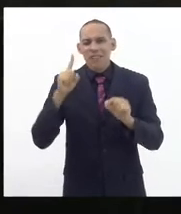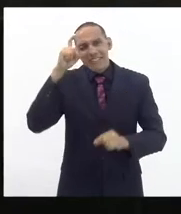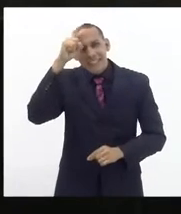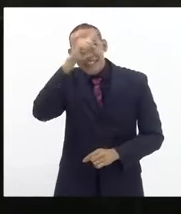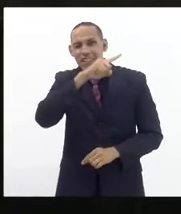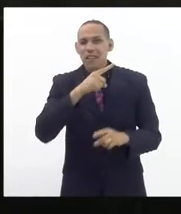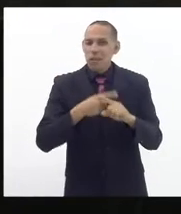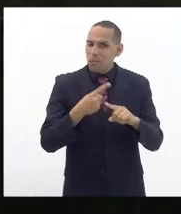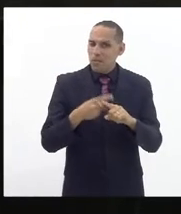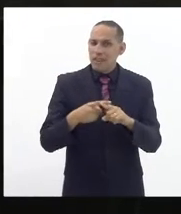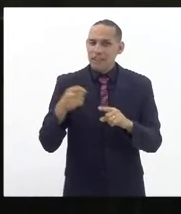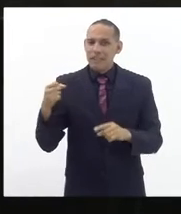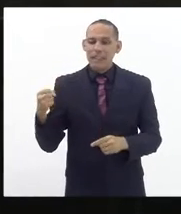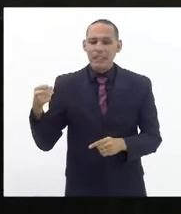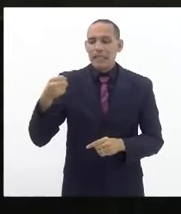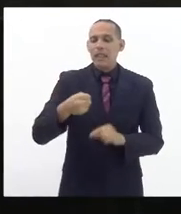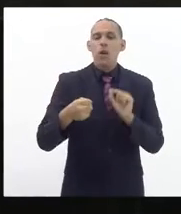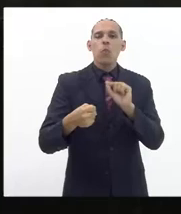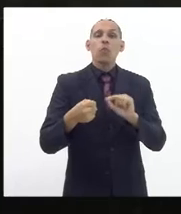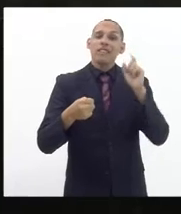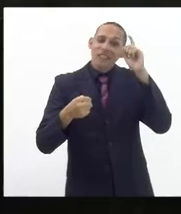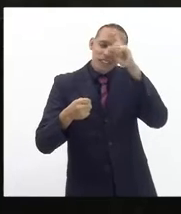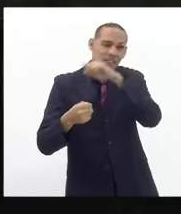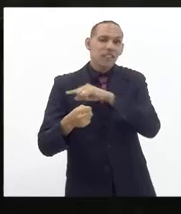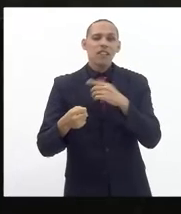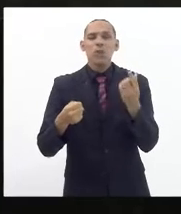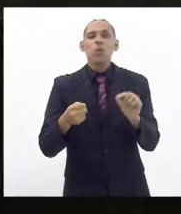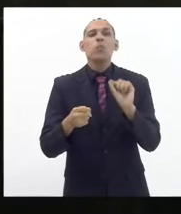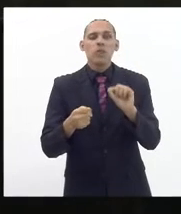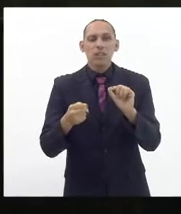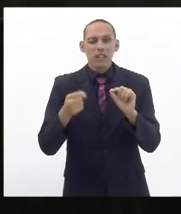complicados, porque trazem uma dificuldade de